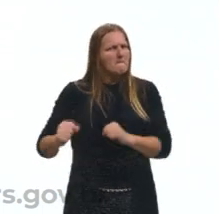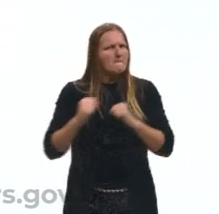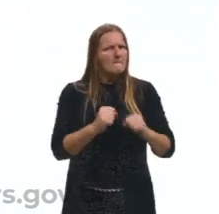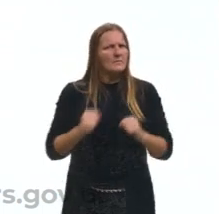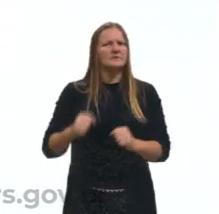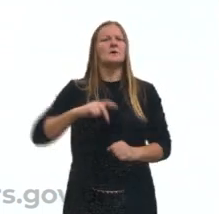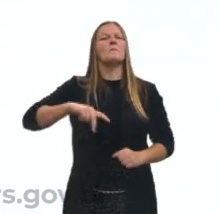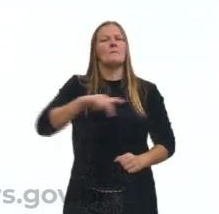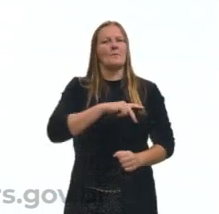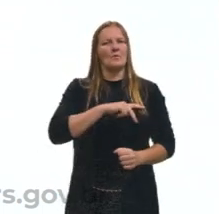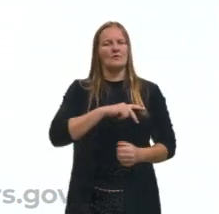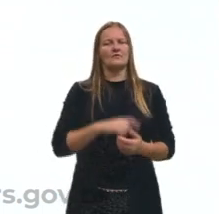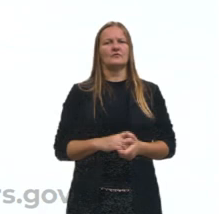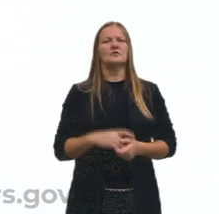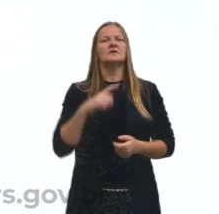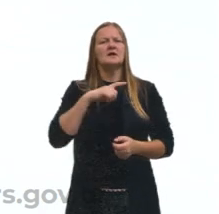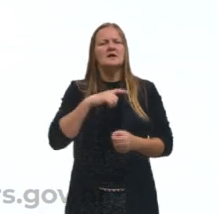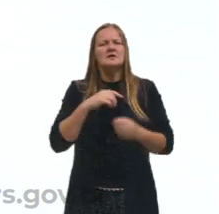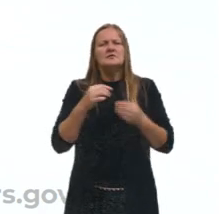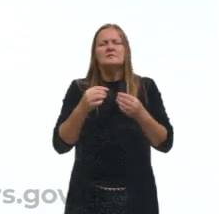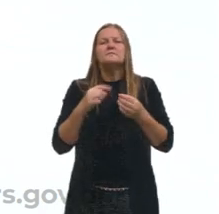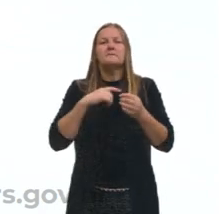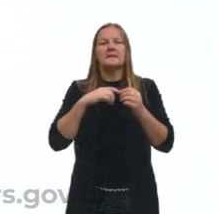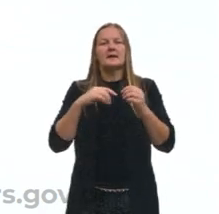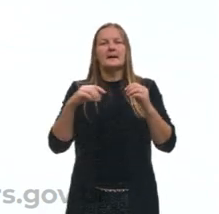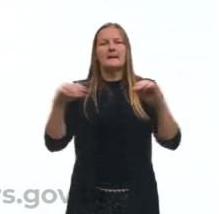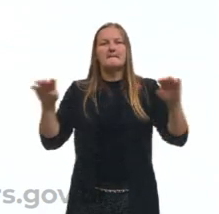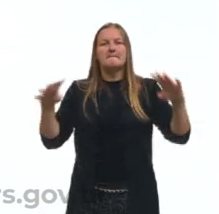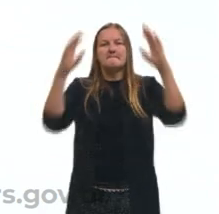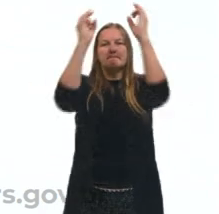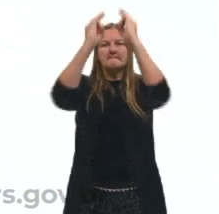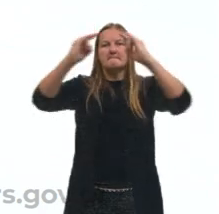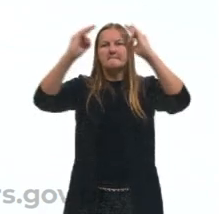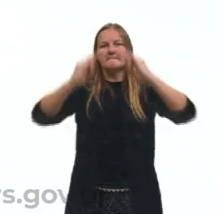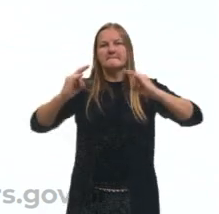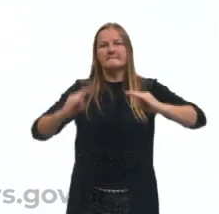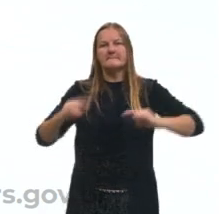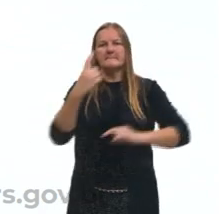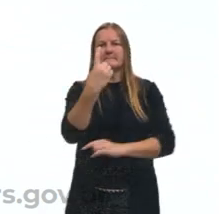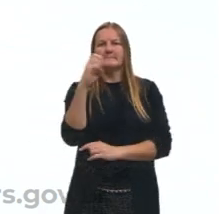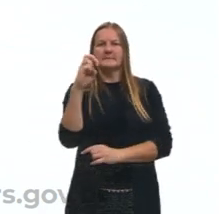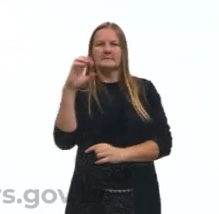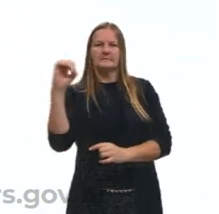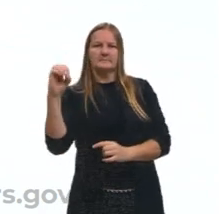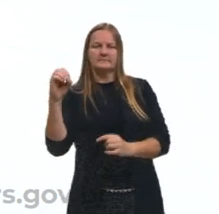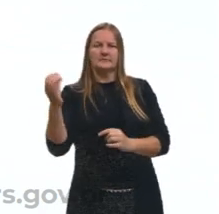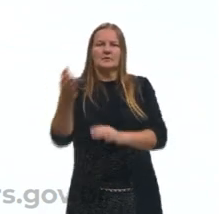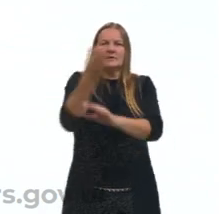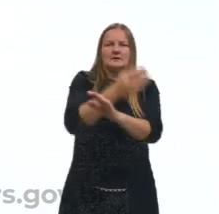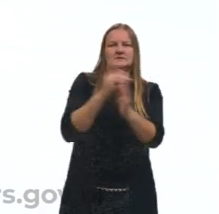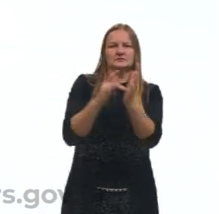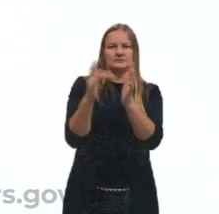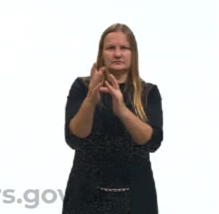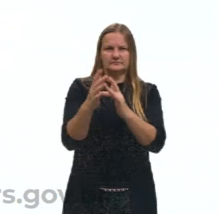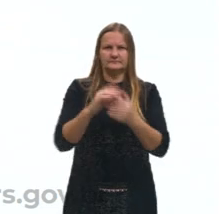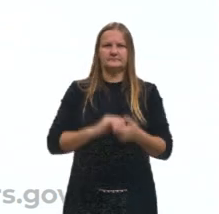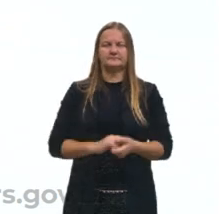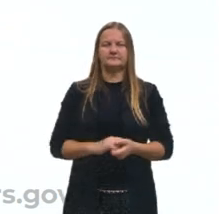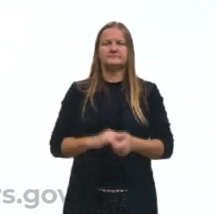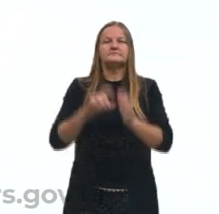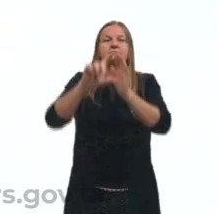desse povo você tem vestígios vez que Palácio né Por volta de 1.500 antes de Cristo e depois